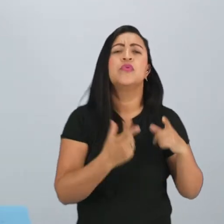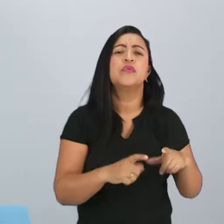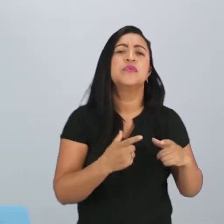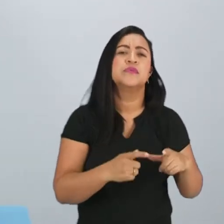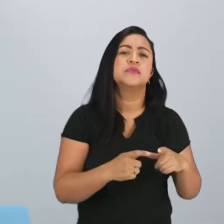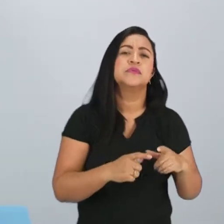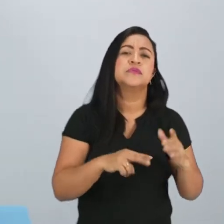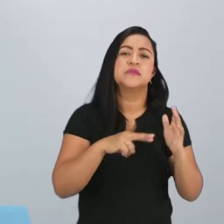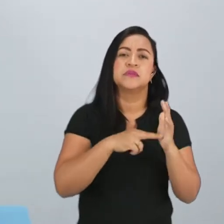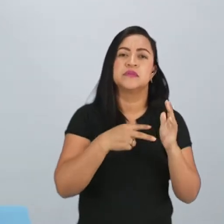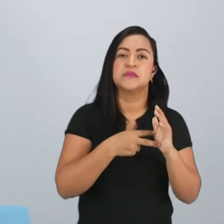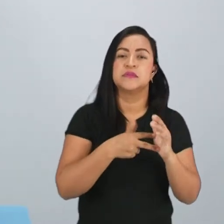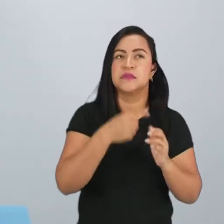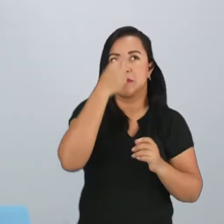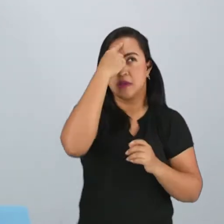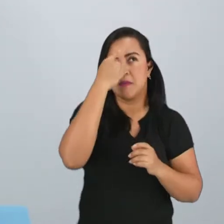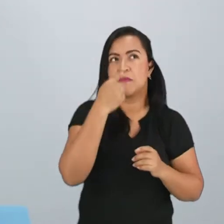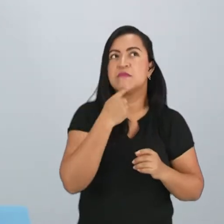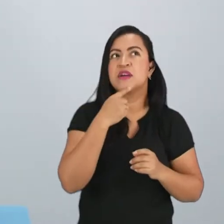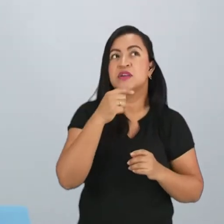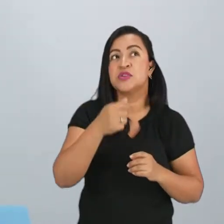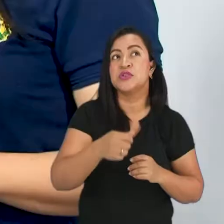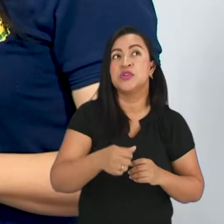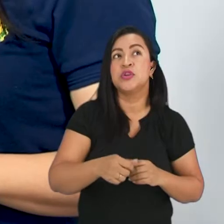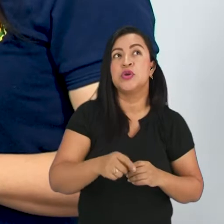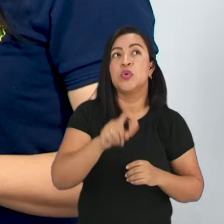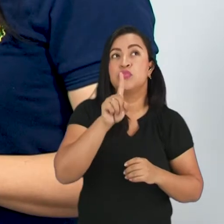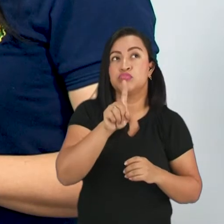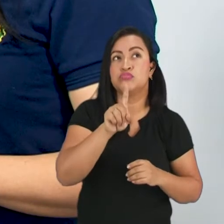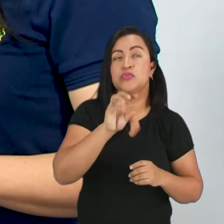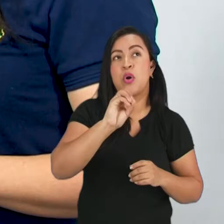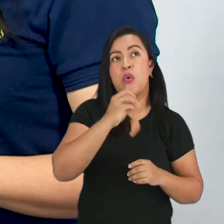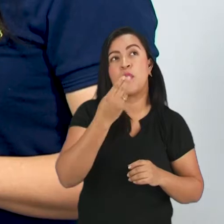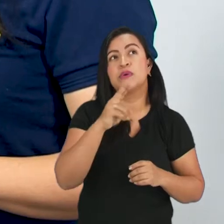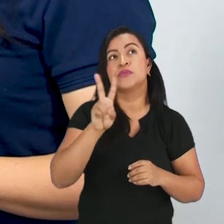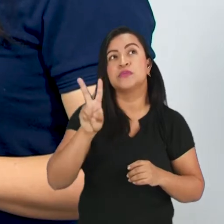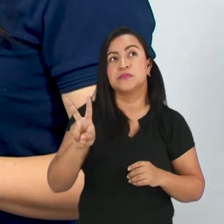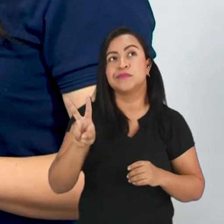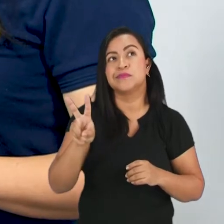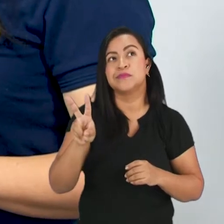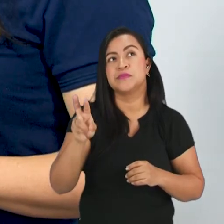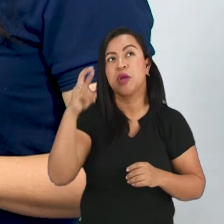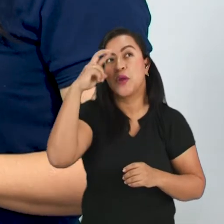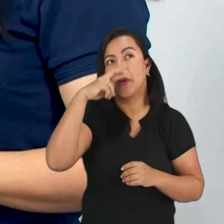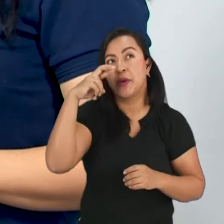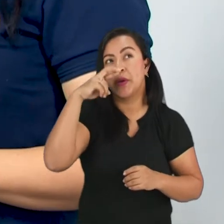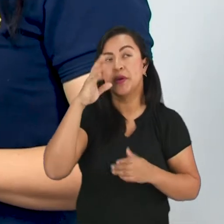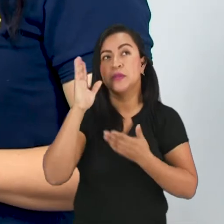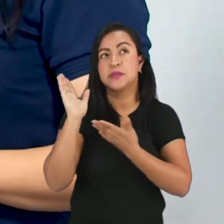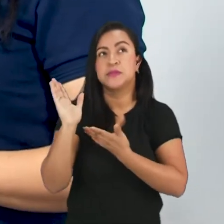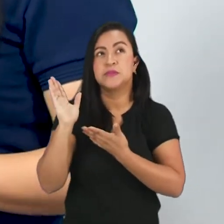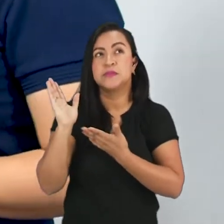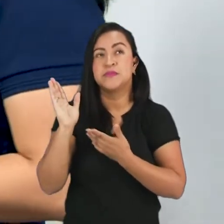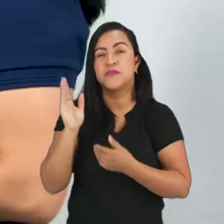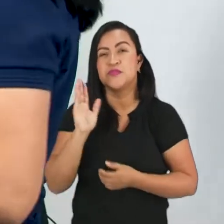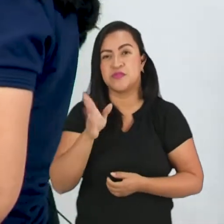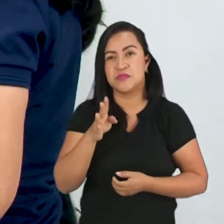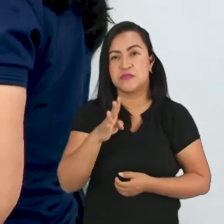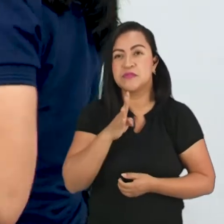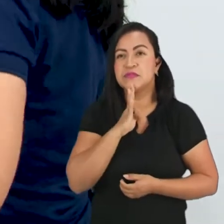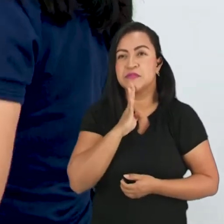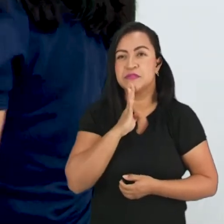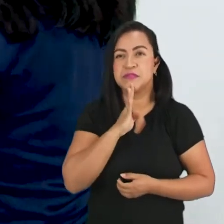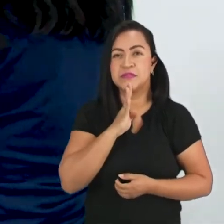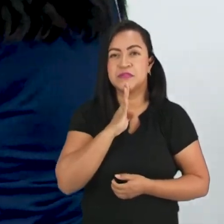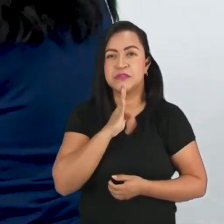fazendo essa referência? Imagem 1 ou imagem 2? Analisando a imagem, já sabe a resposta?